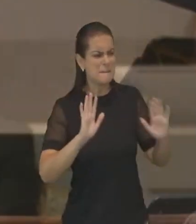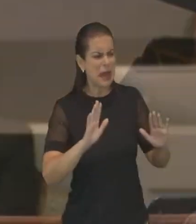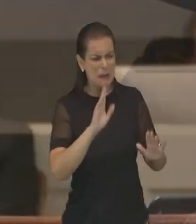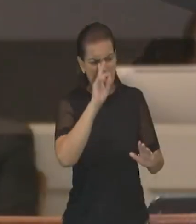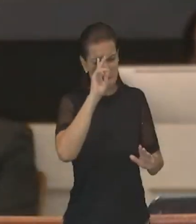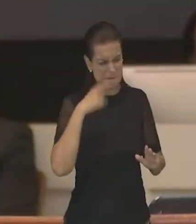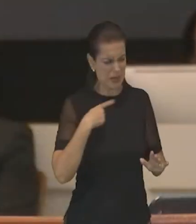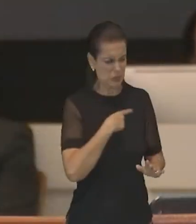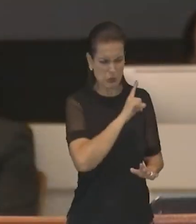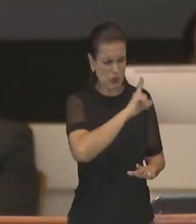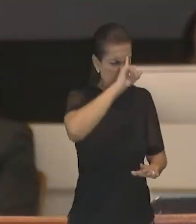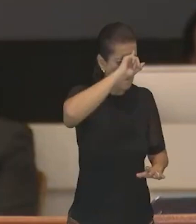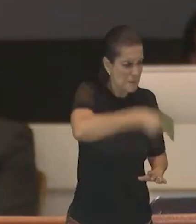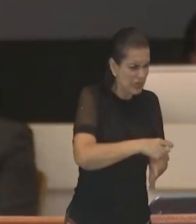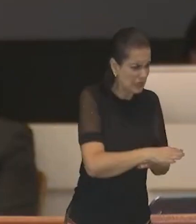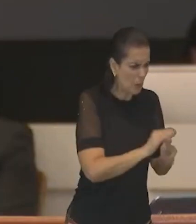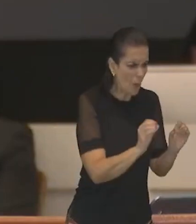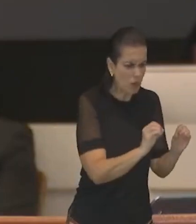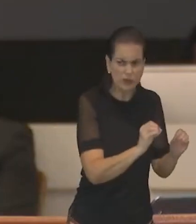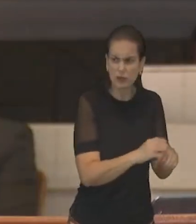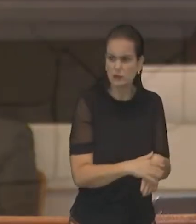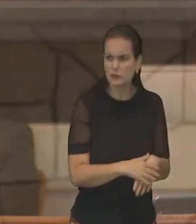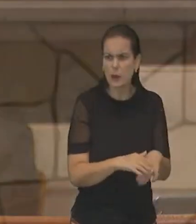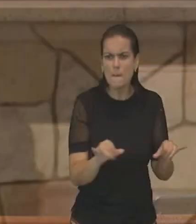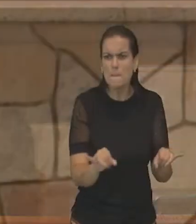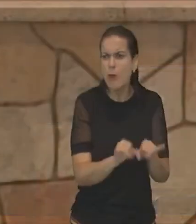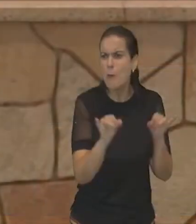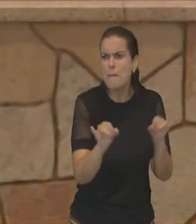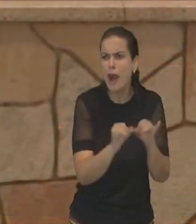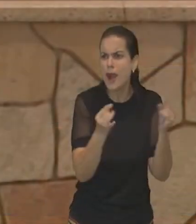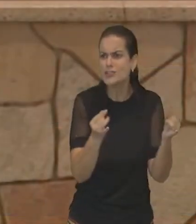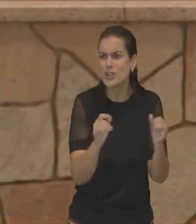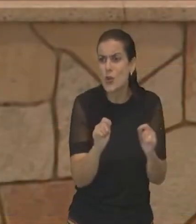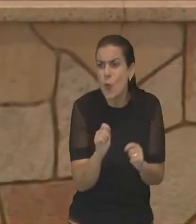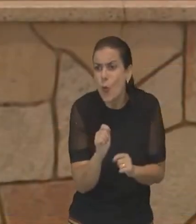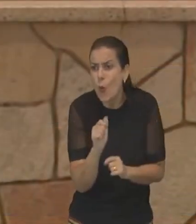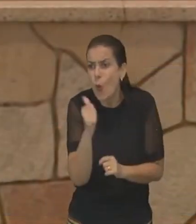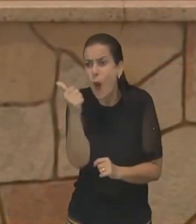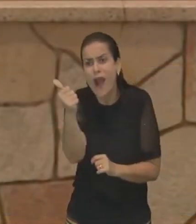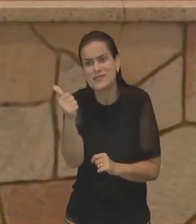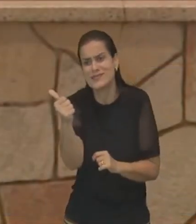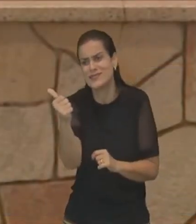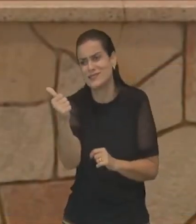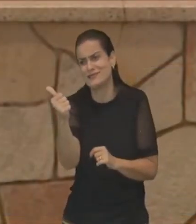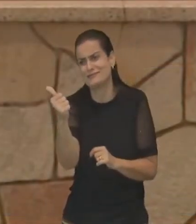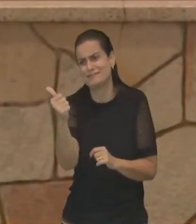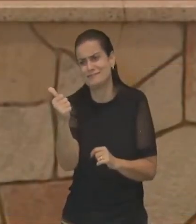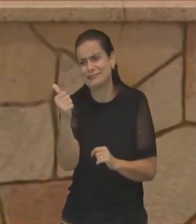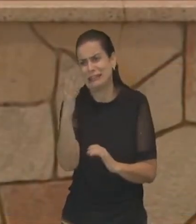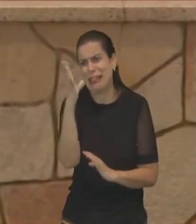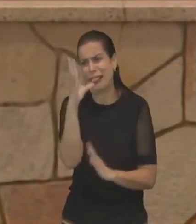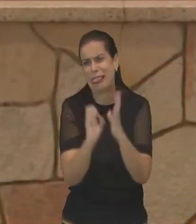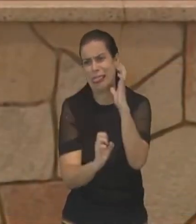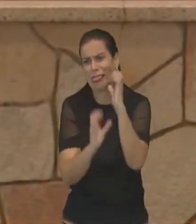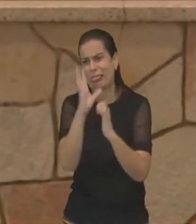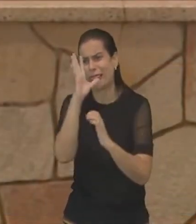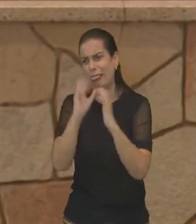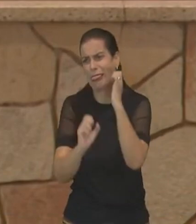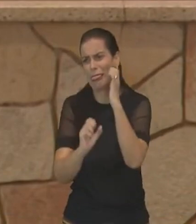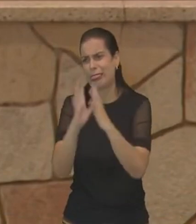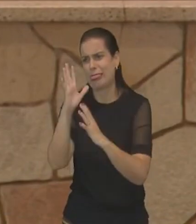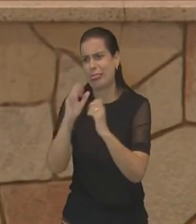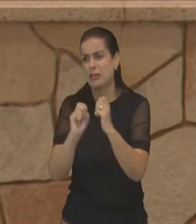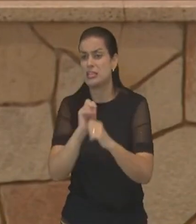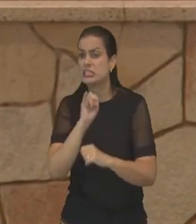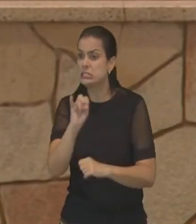não. Perceberam? Uma coisa simples que quase virou uma tragédia se eu tivesse dado vazão à minha